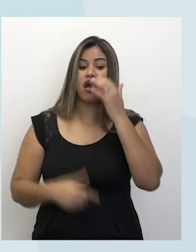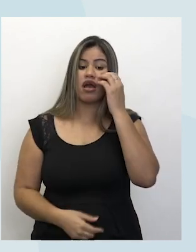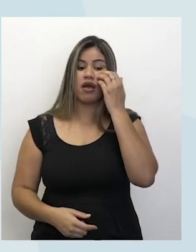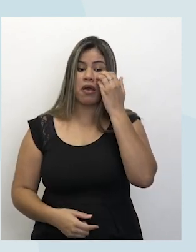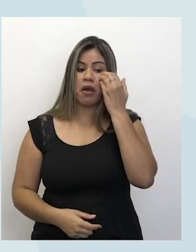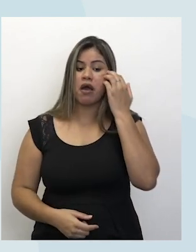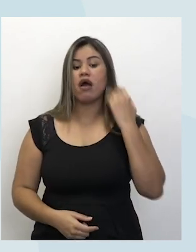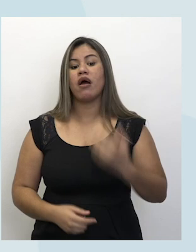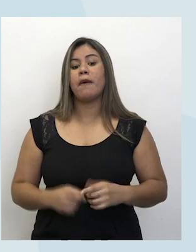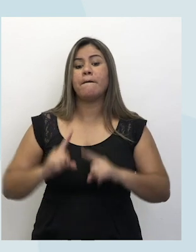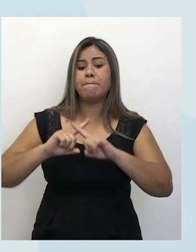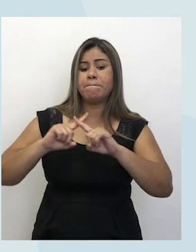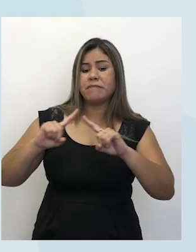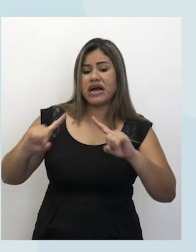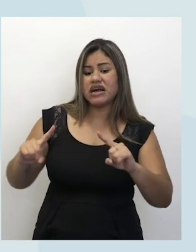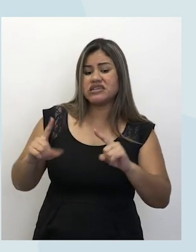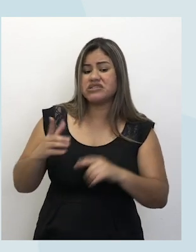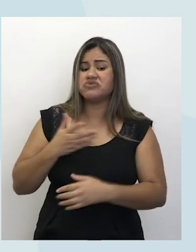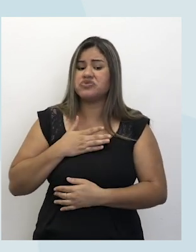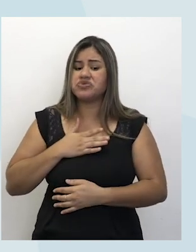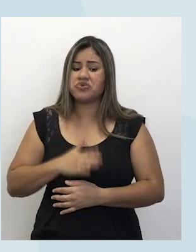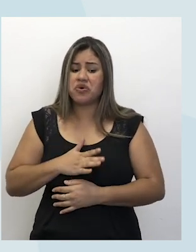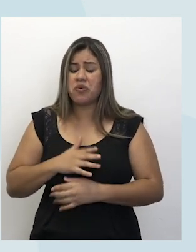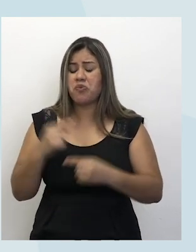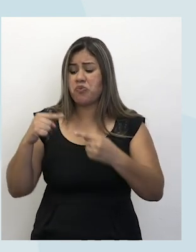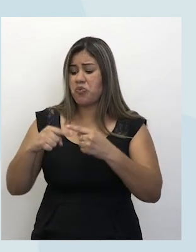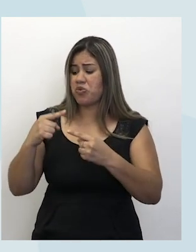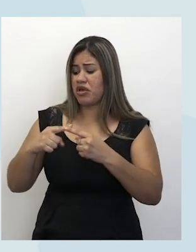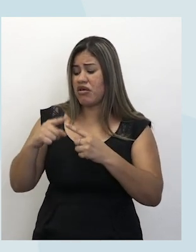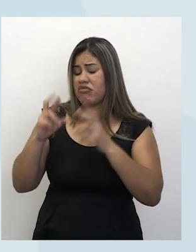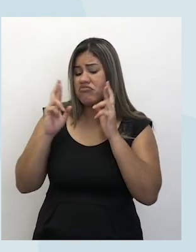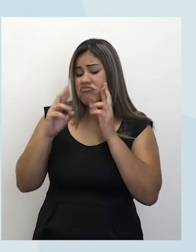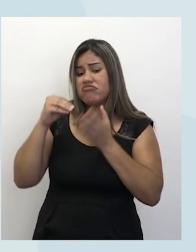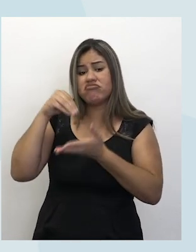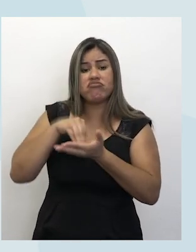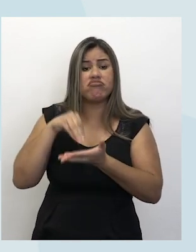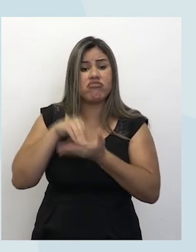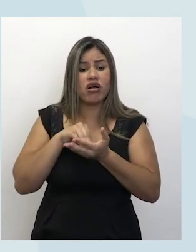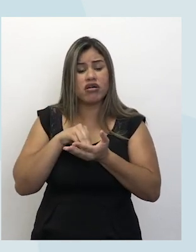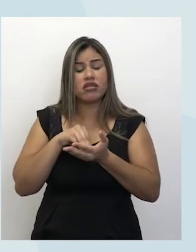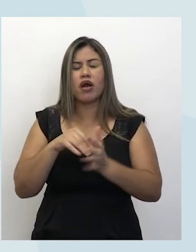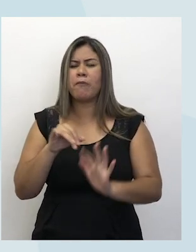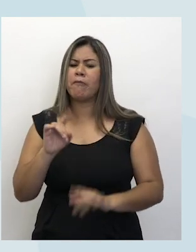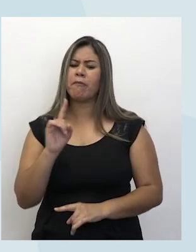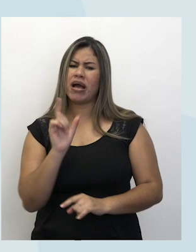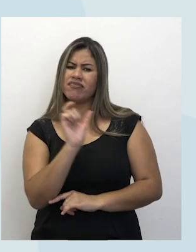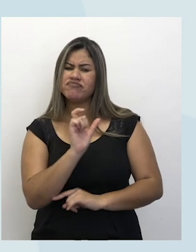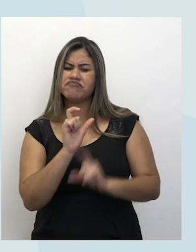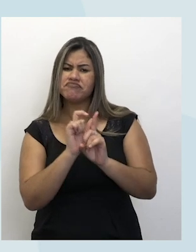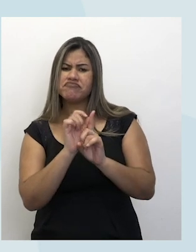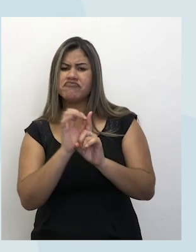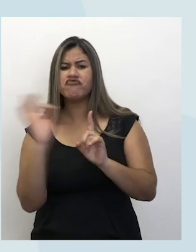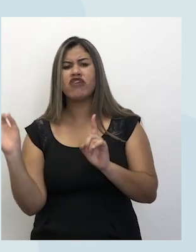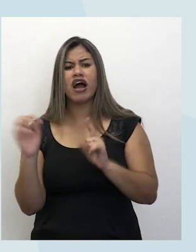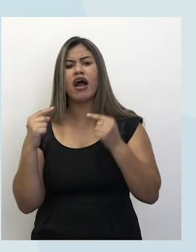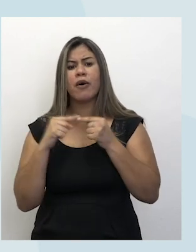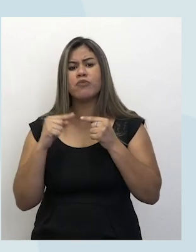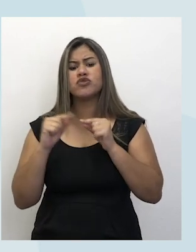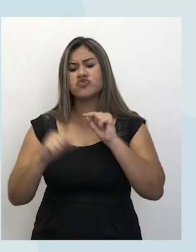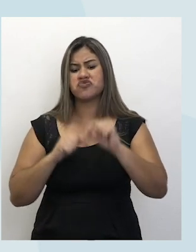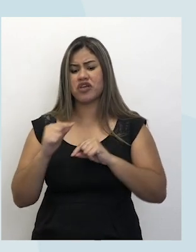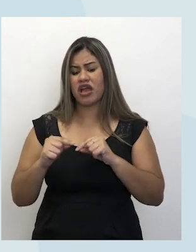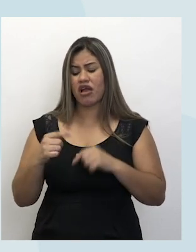conquanto não pode haver desgosto onde Esperança falta ou seja não pode haver desgosto onde Esperança falta